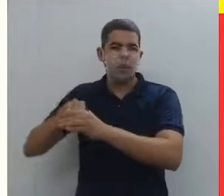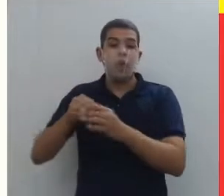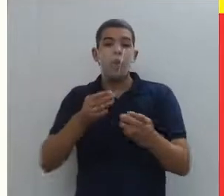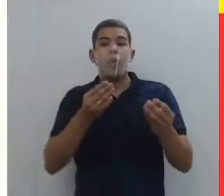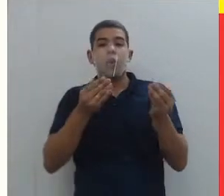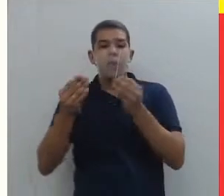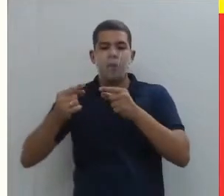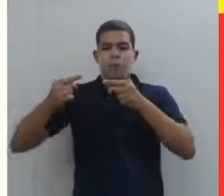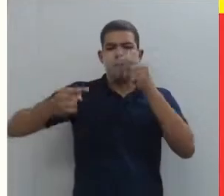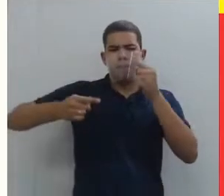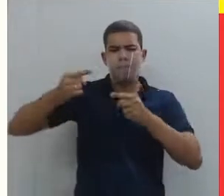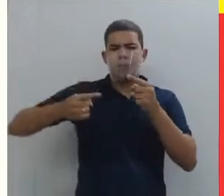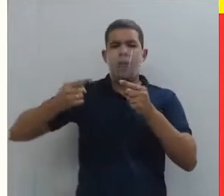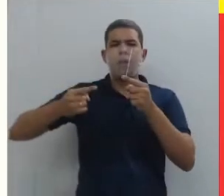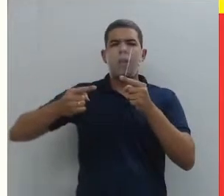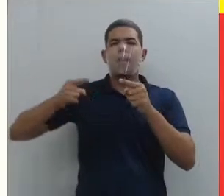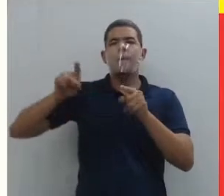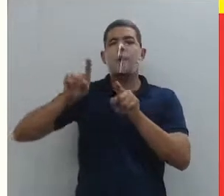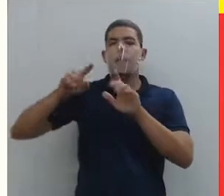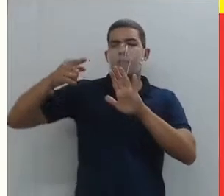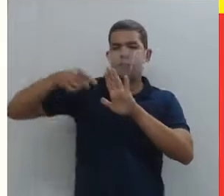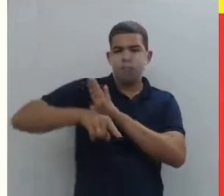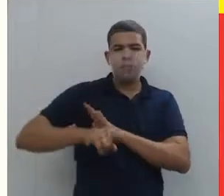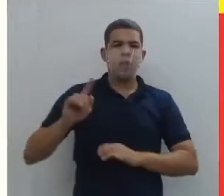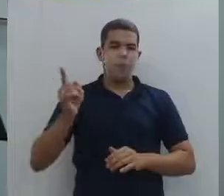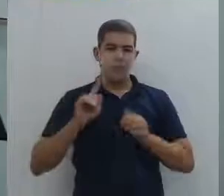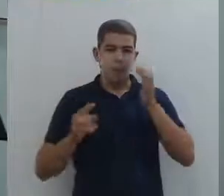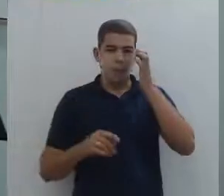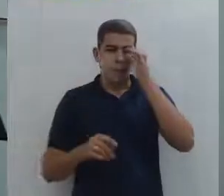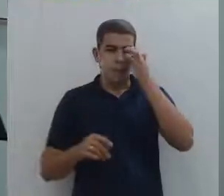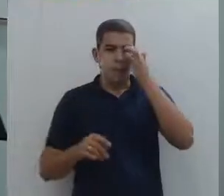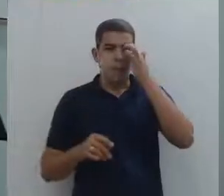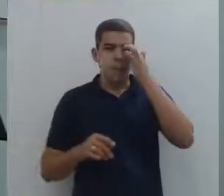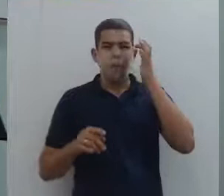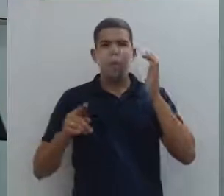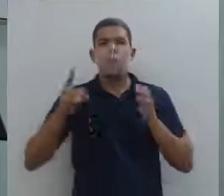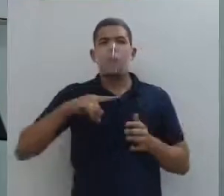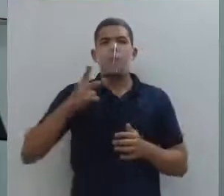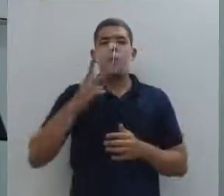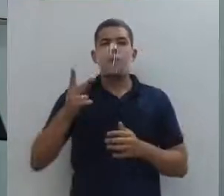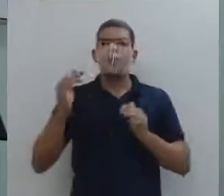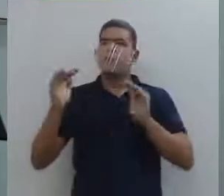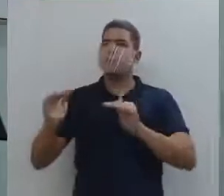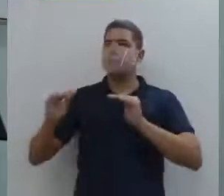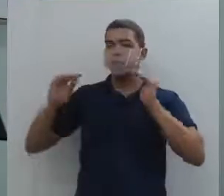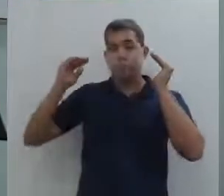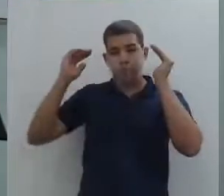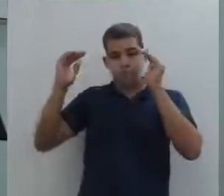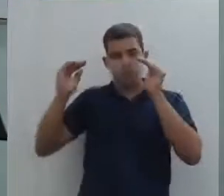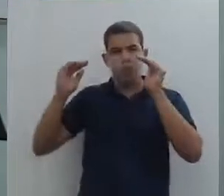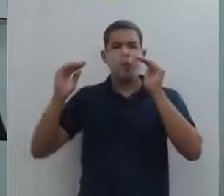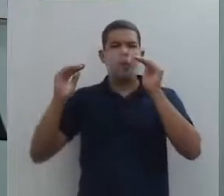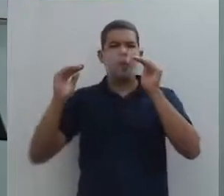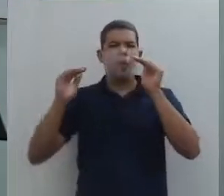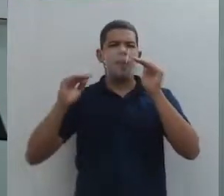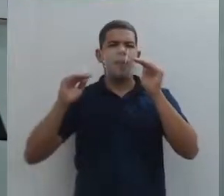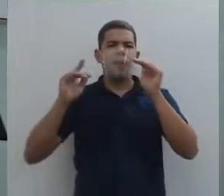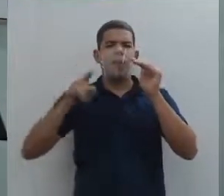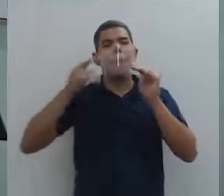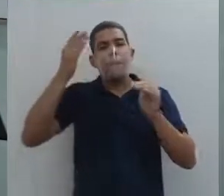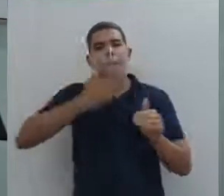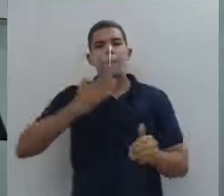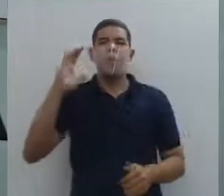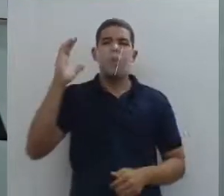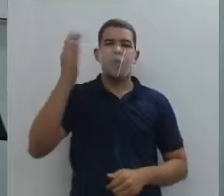mas ela não é tão aprofundada. Por quê? Porque como a gente fala de um ser sobrenatural, não existem provas